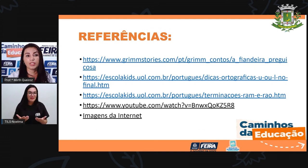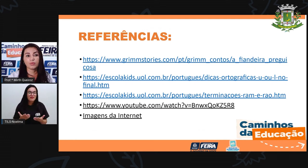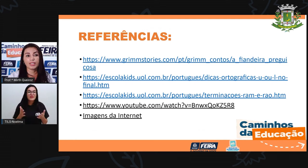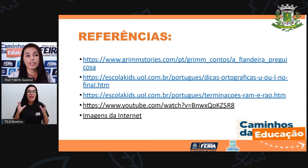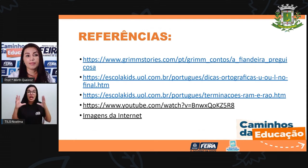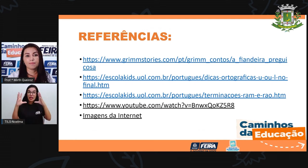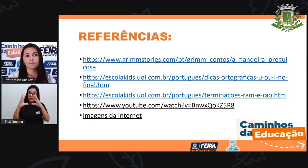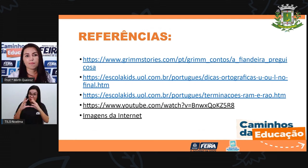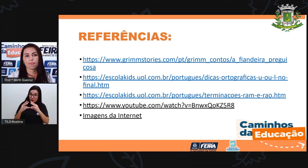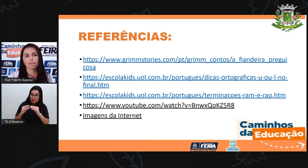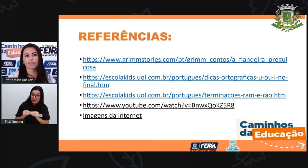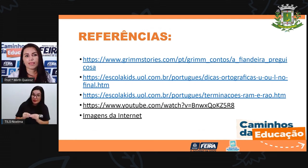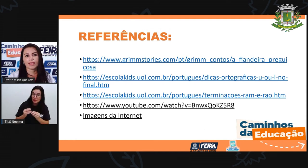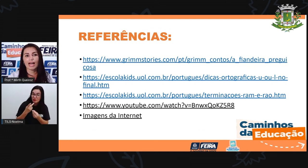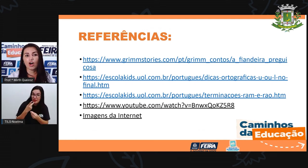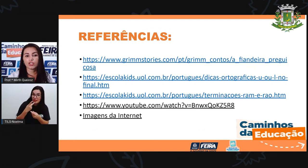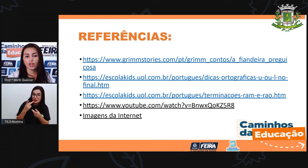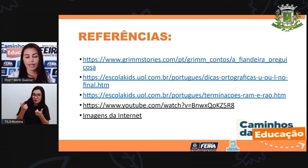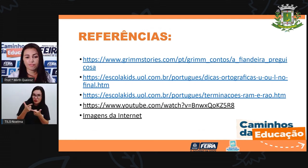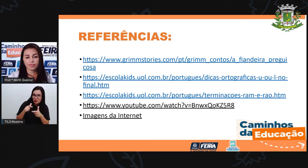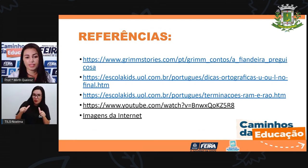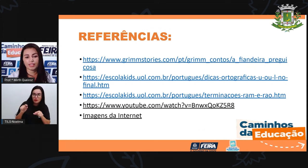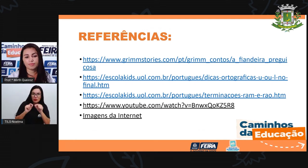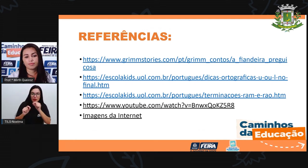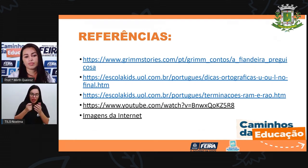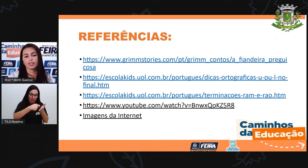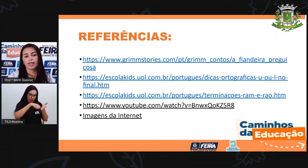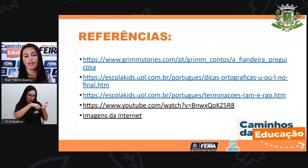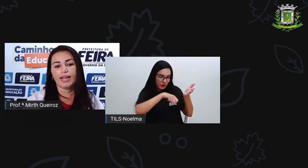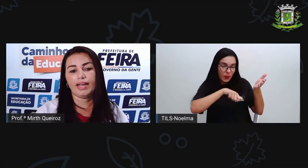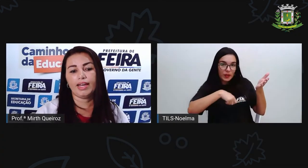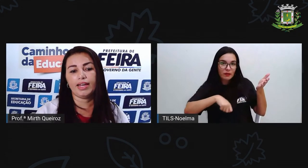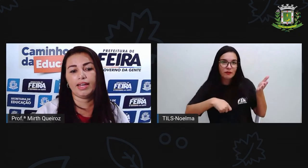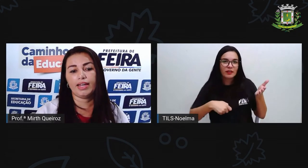resumindo aí, a ortografia,